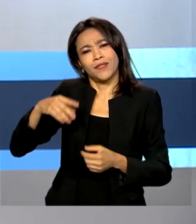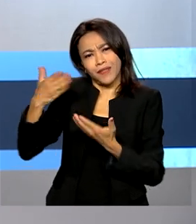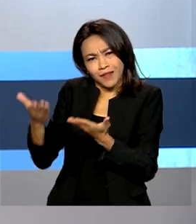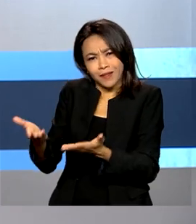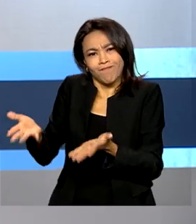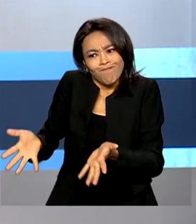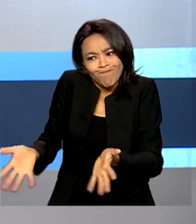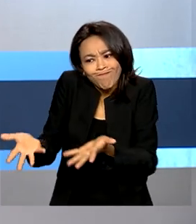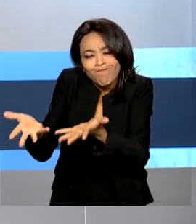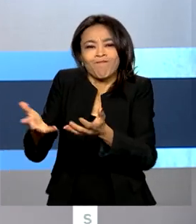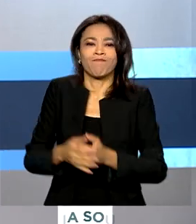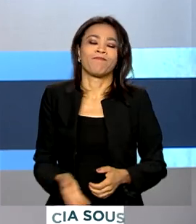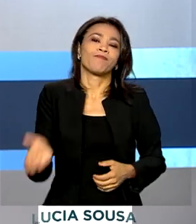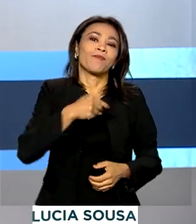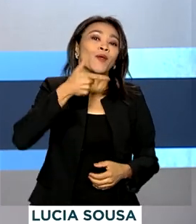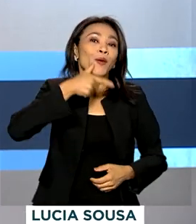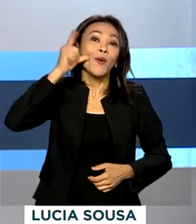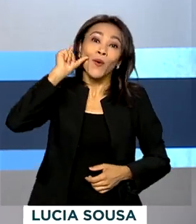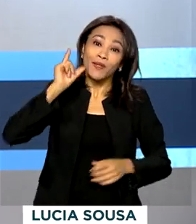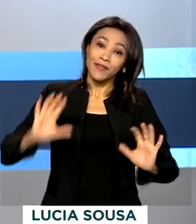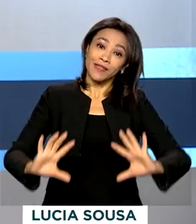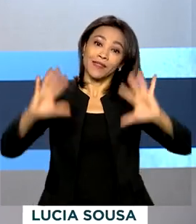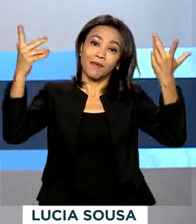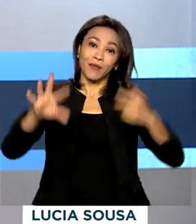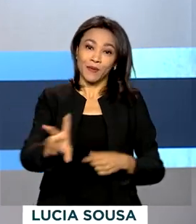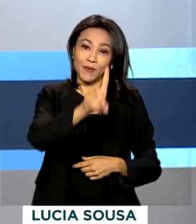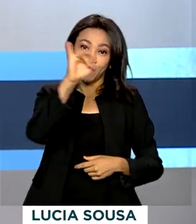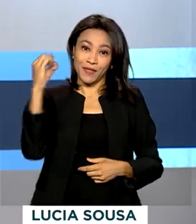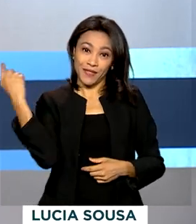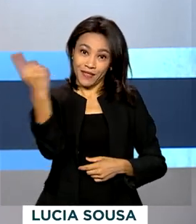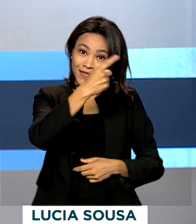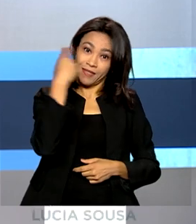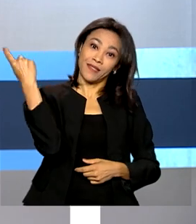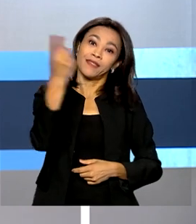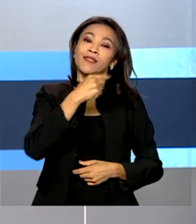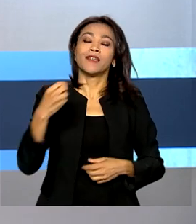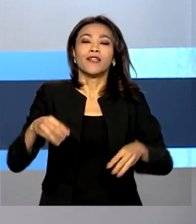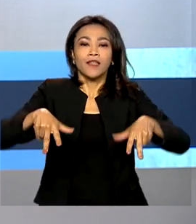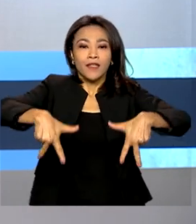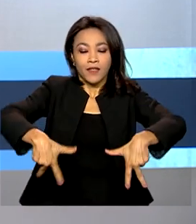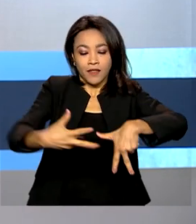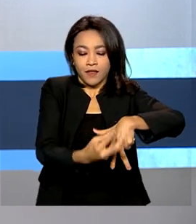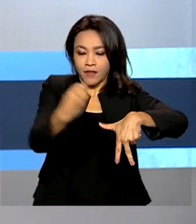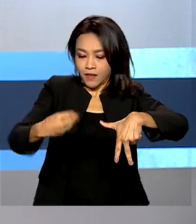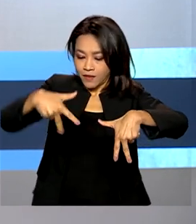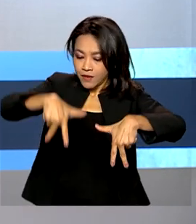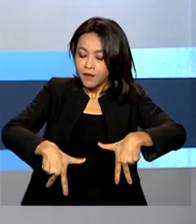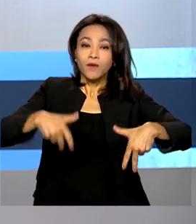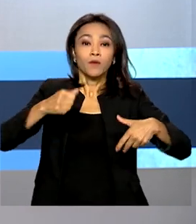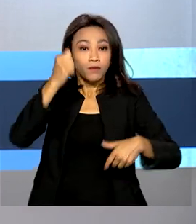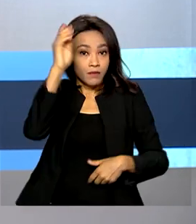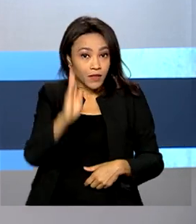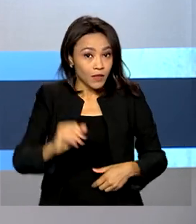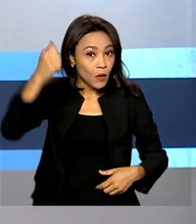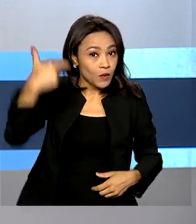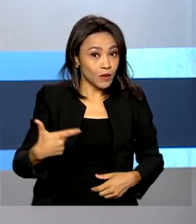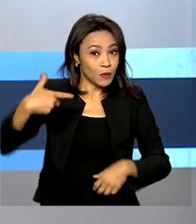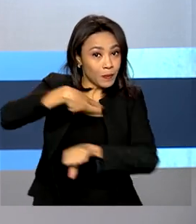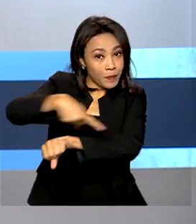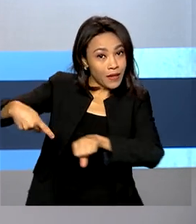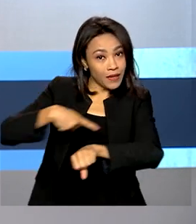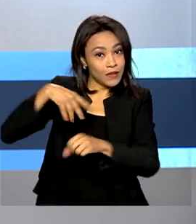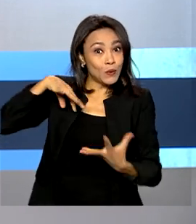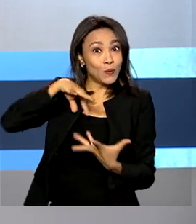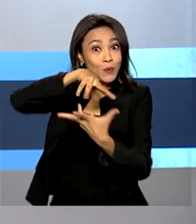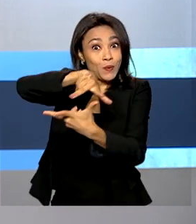E ontem foi celebrado o Dia Nacional da Doação de Órgãos. O Brasil é o segundo país do mundo que mais realiza transplantes.